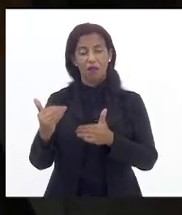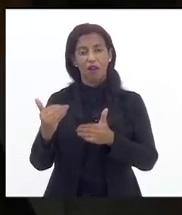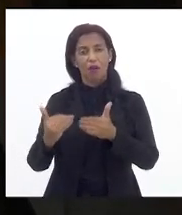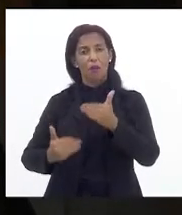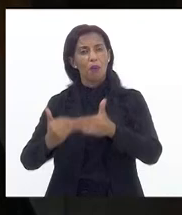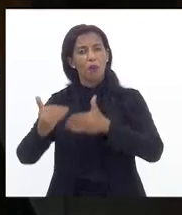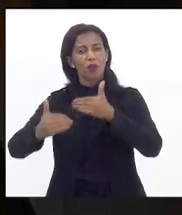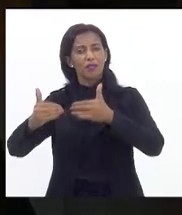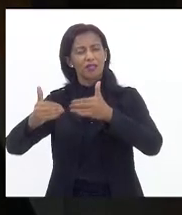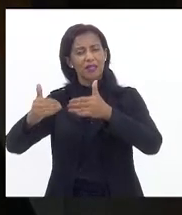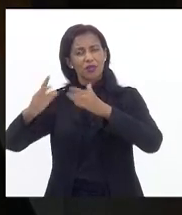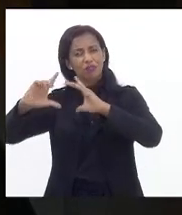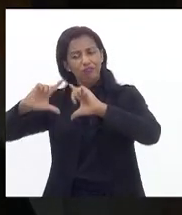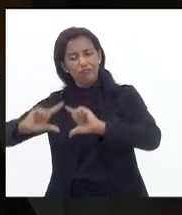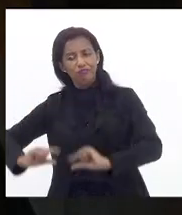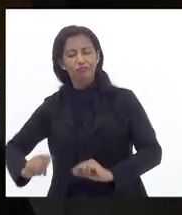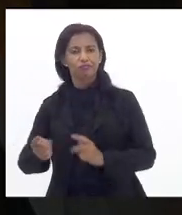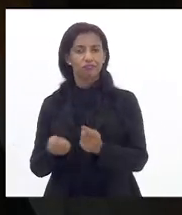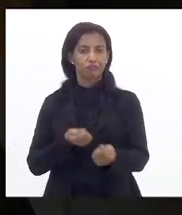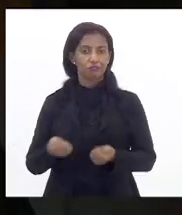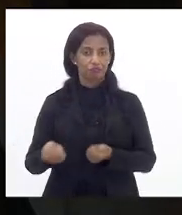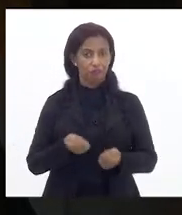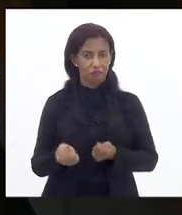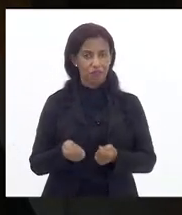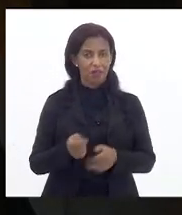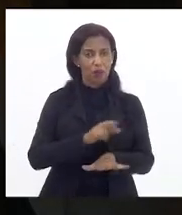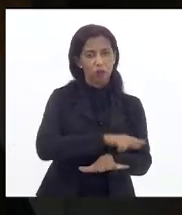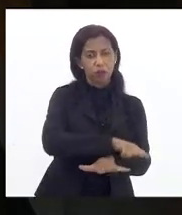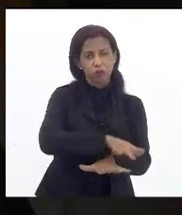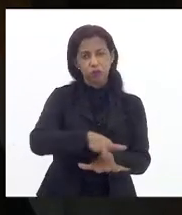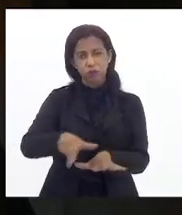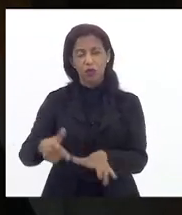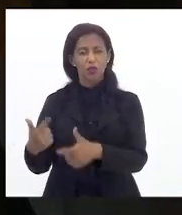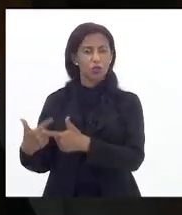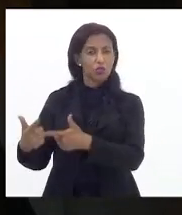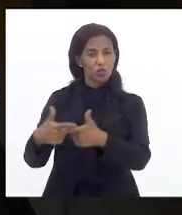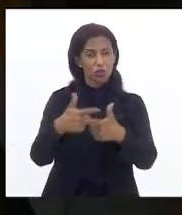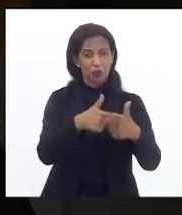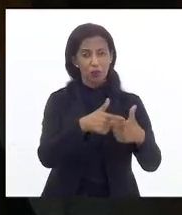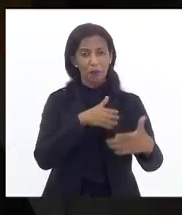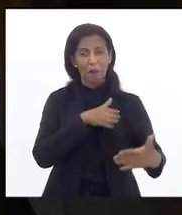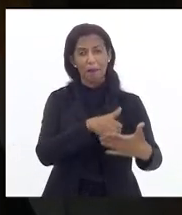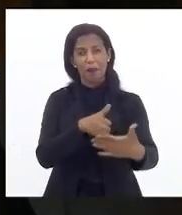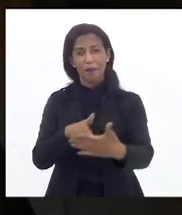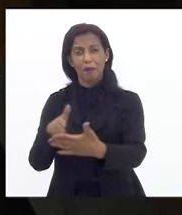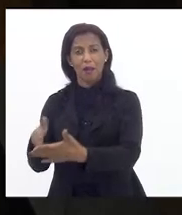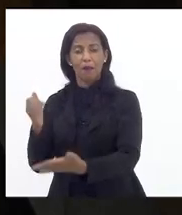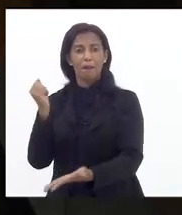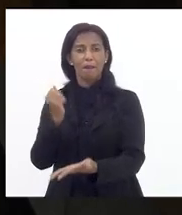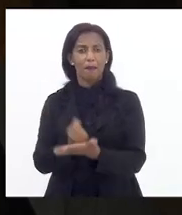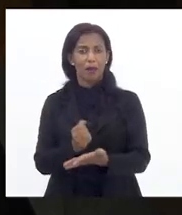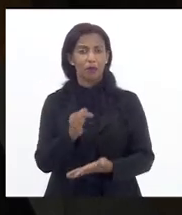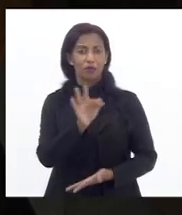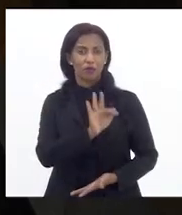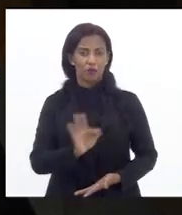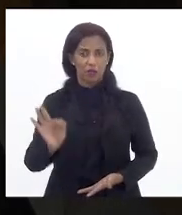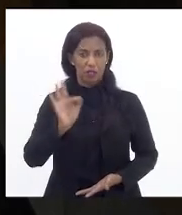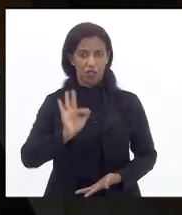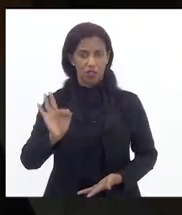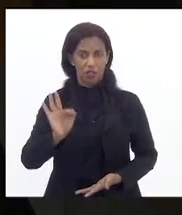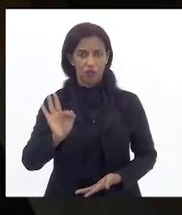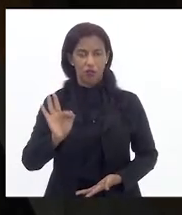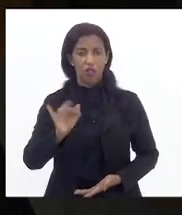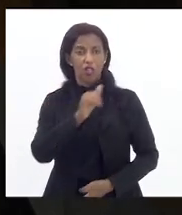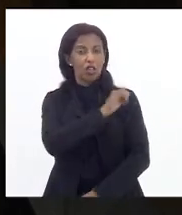da economia passa é por uma série de adversidades que temos enfrentado no pacto federativo e o Rio de Janeiro